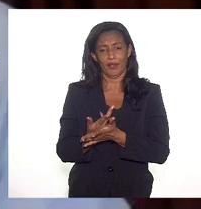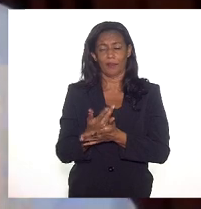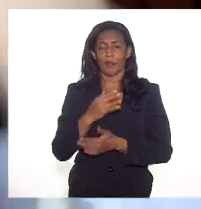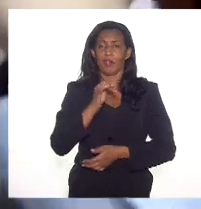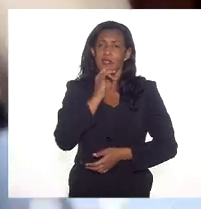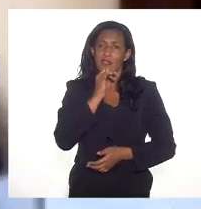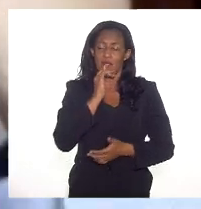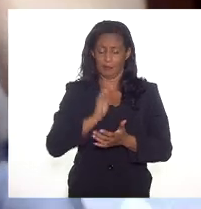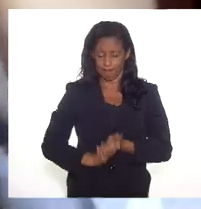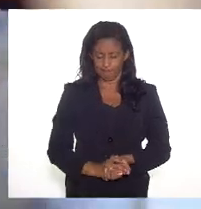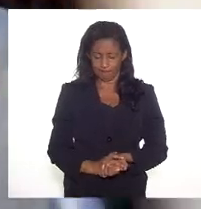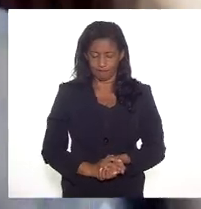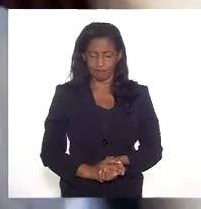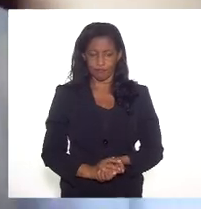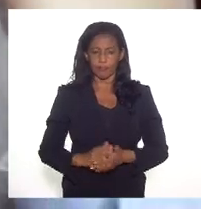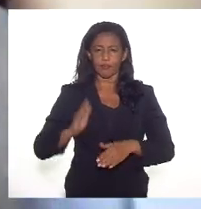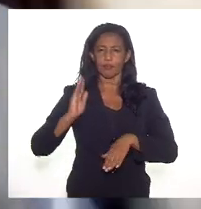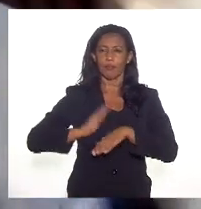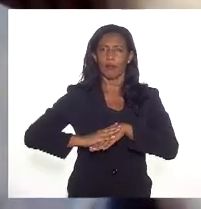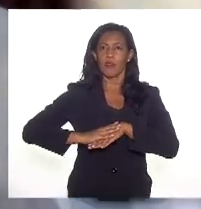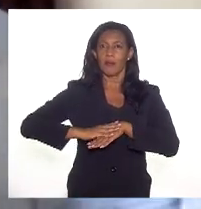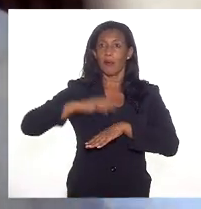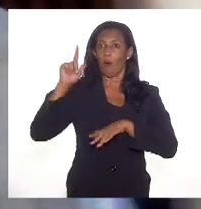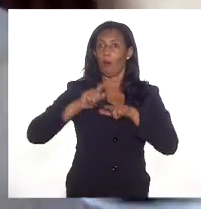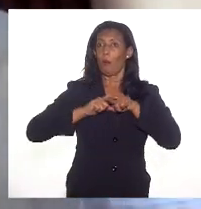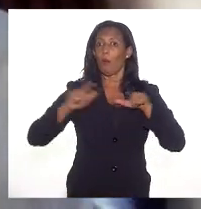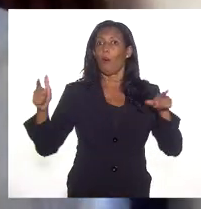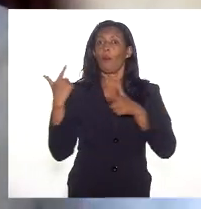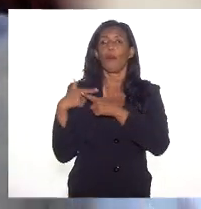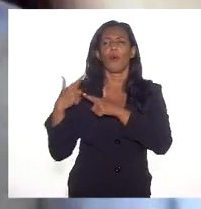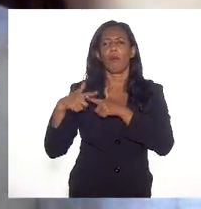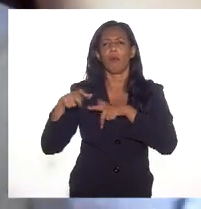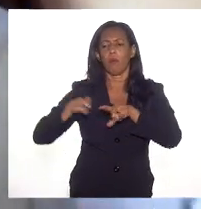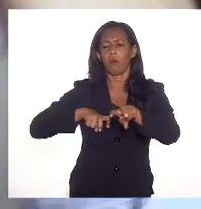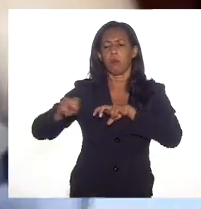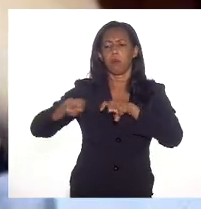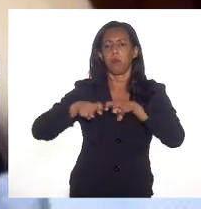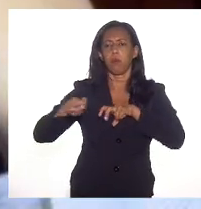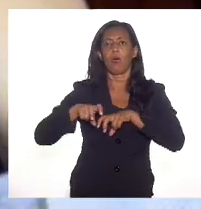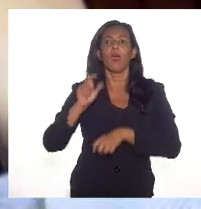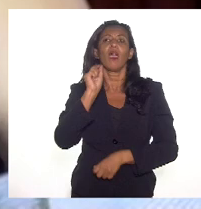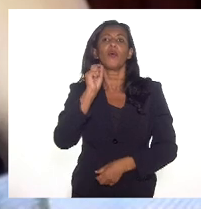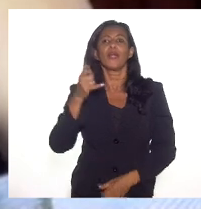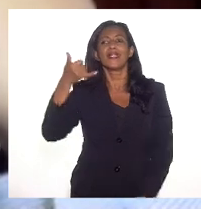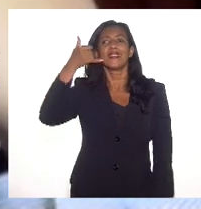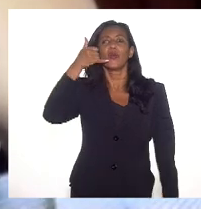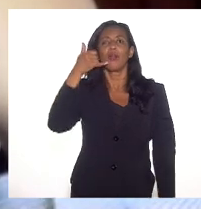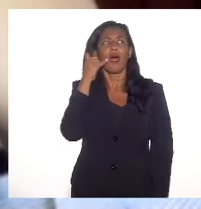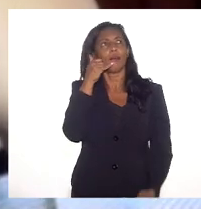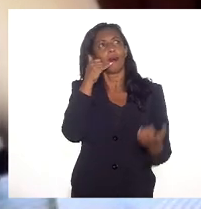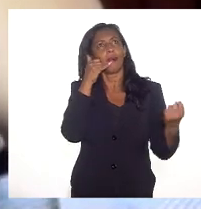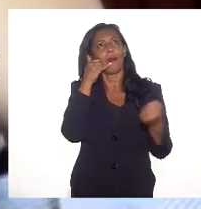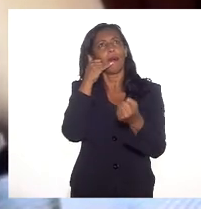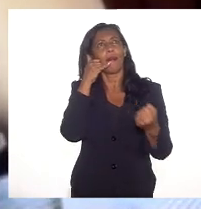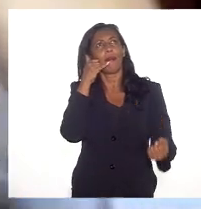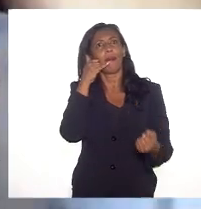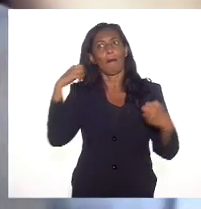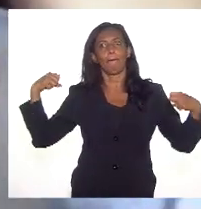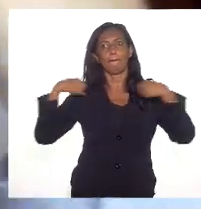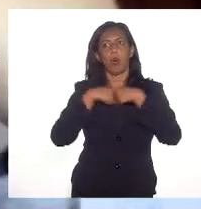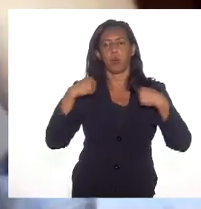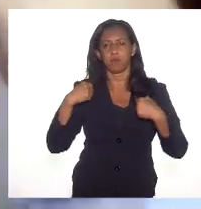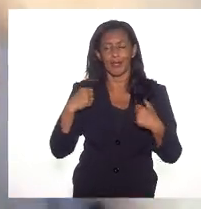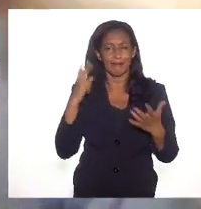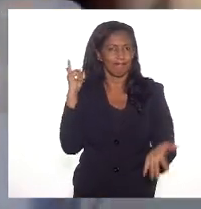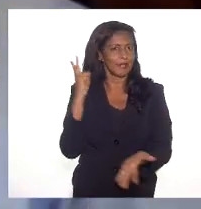Por exemplo, um dos maiores causadores de acidente de trânsito é o uso do celular dirigindo. É o